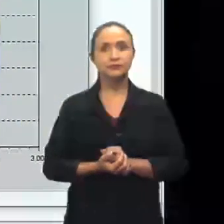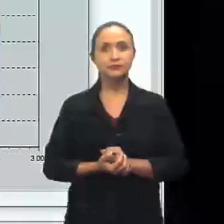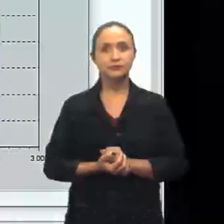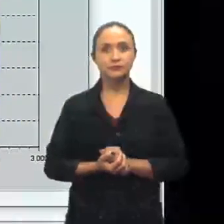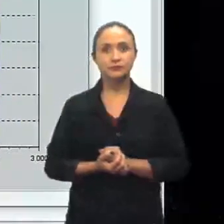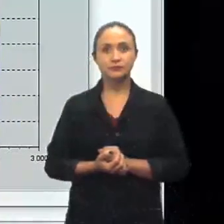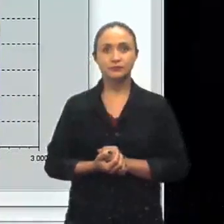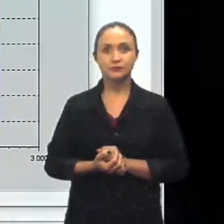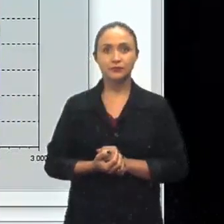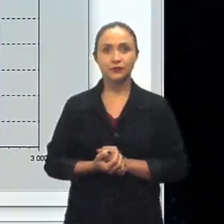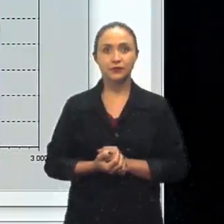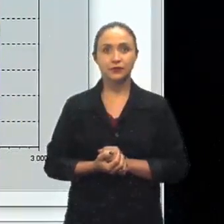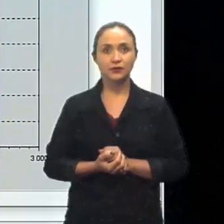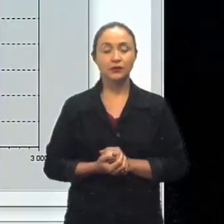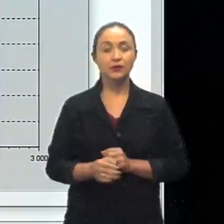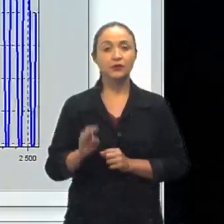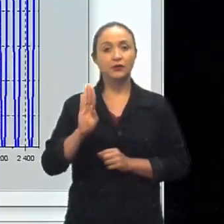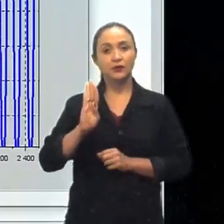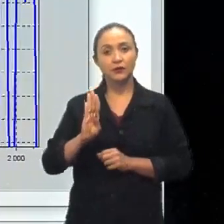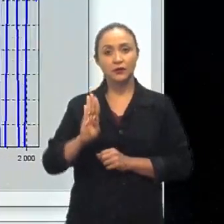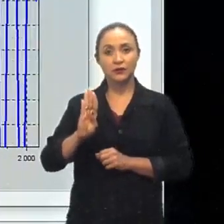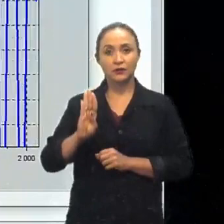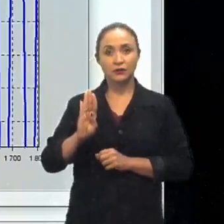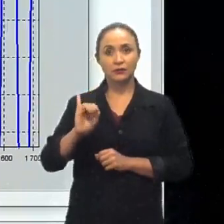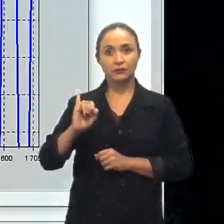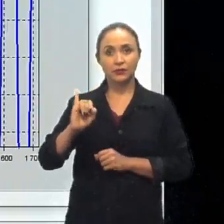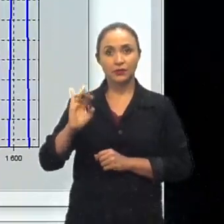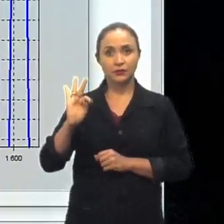aqui quando o bit